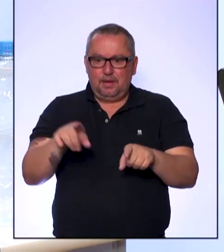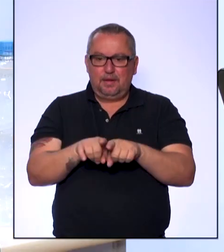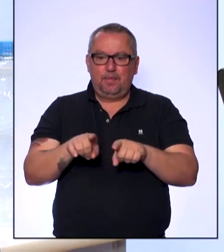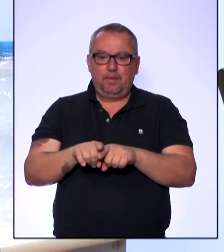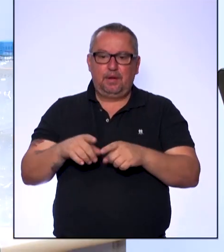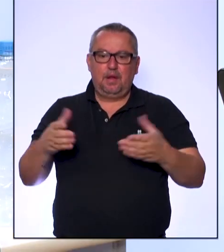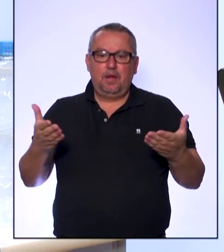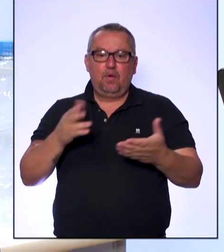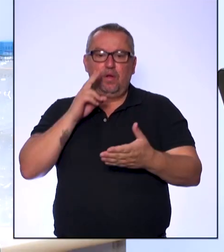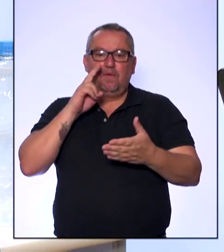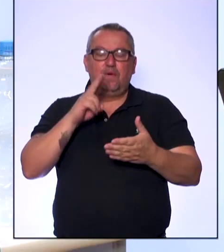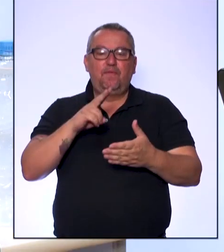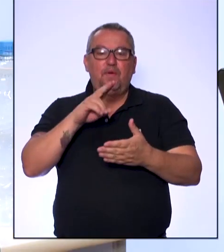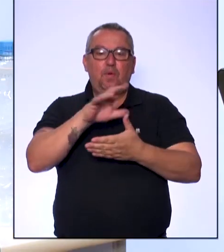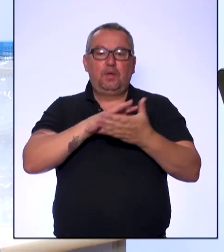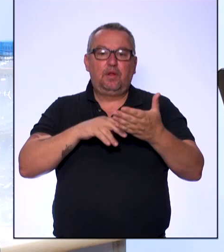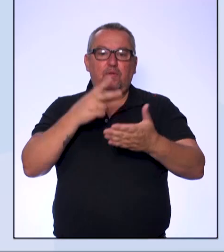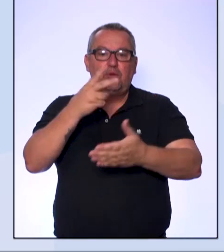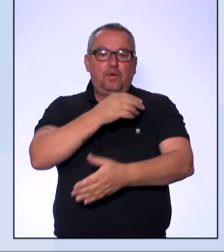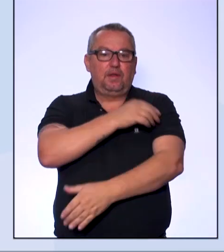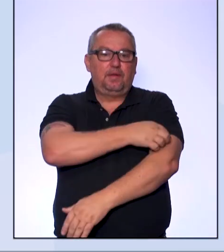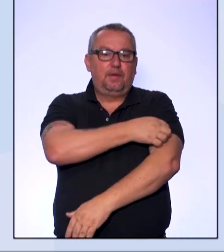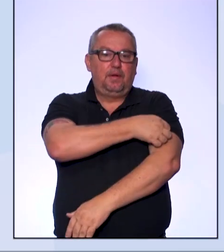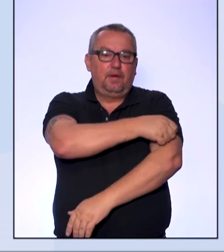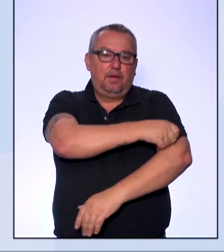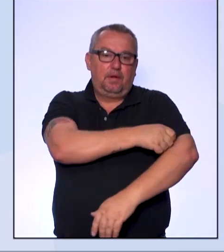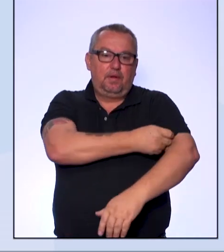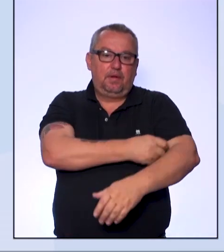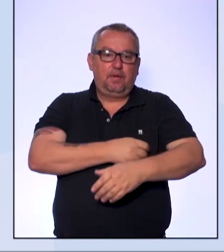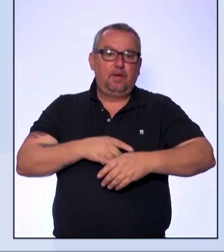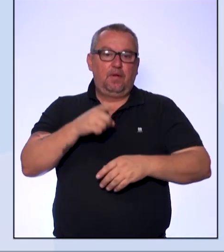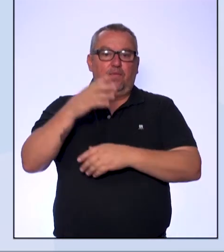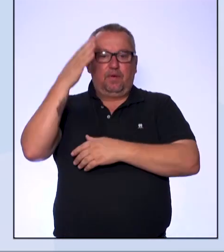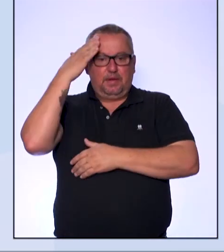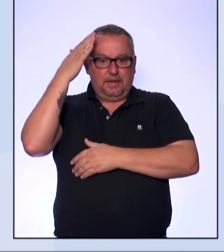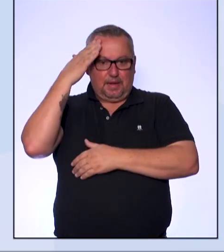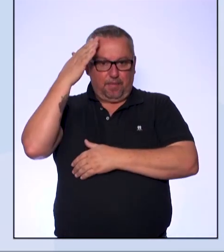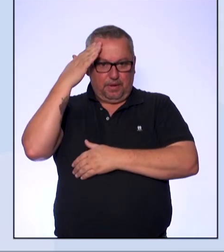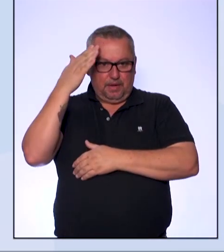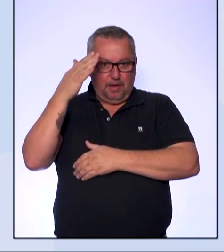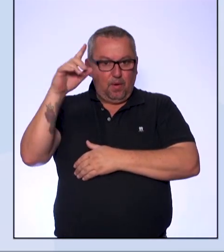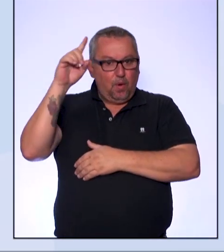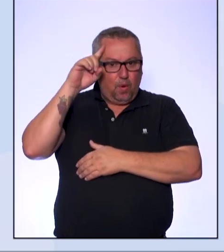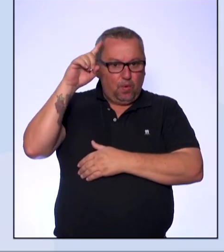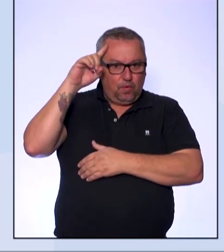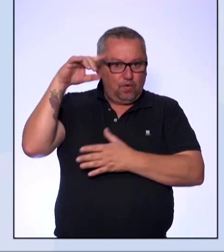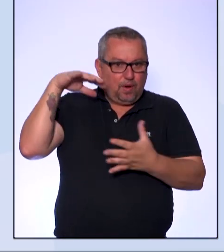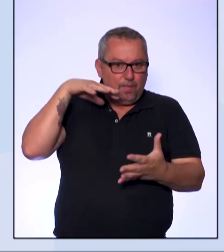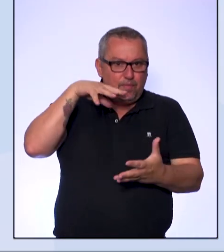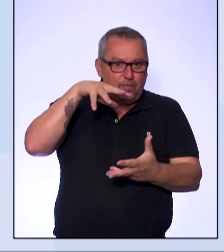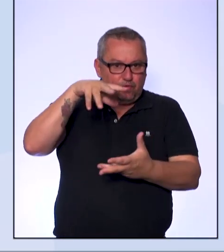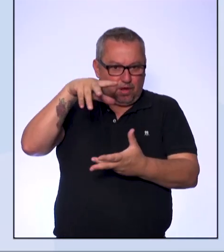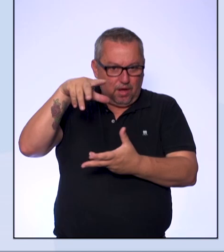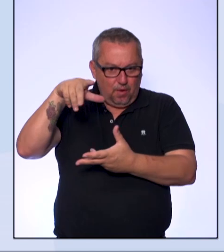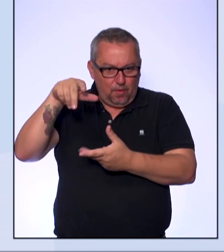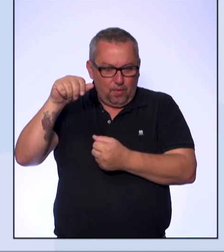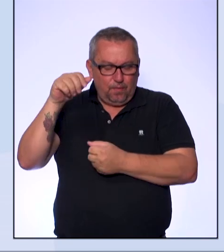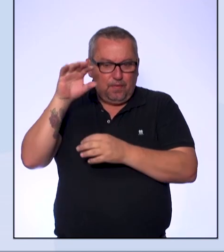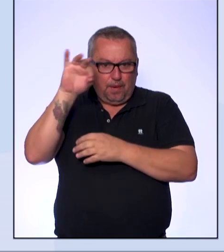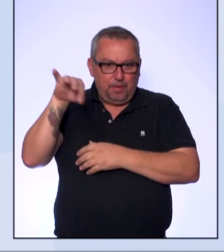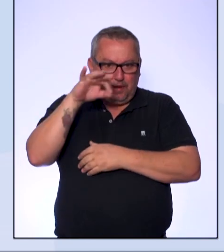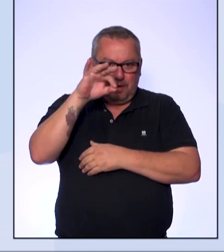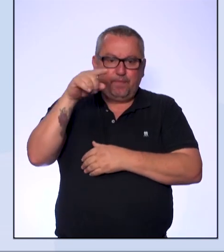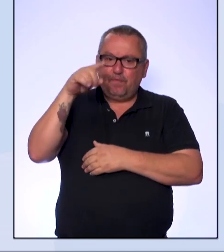ver o texto 2. Vamos lá. Você sabia, é o Dia Mundial das Abelhas, vamos lá. Você sabia que